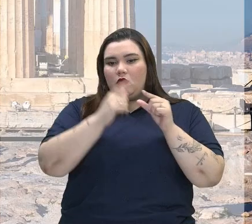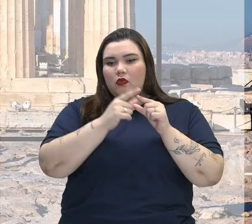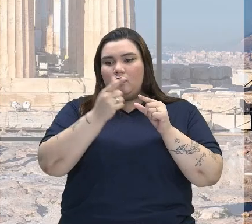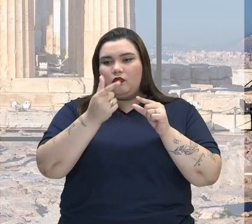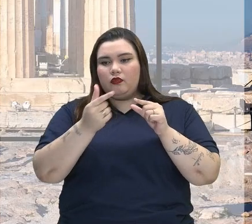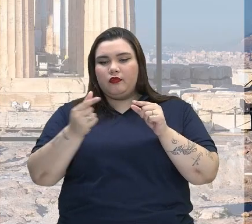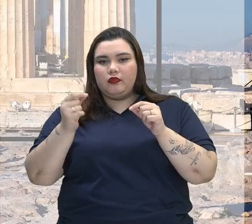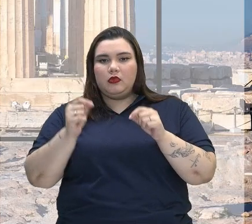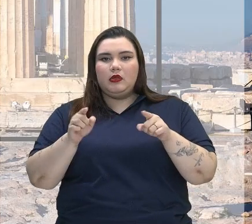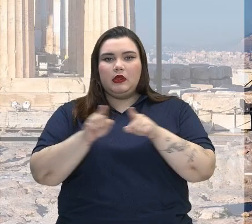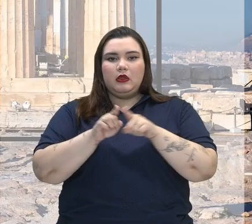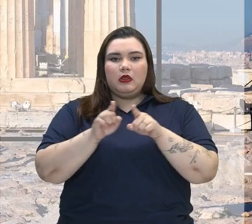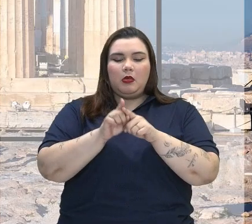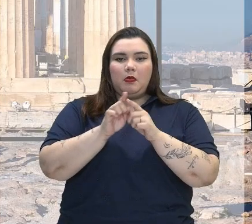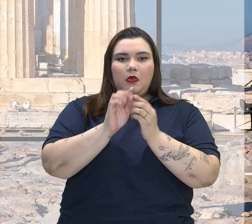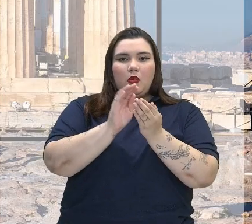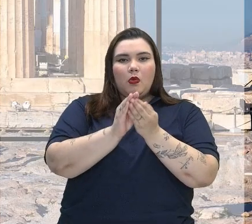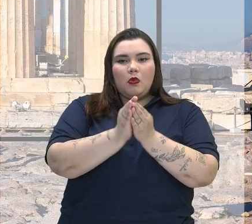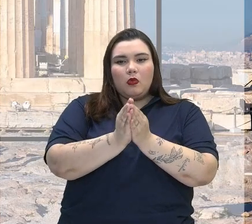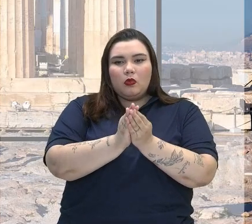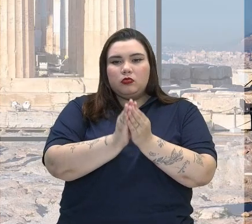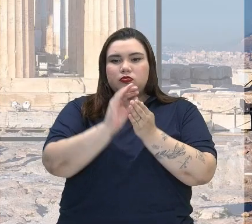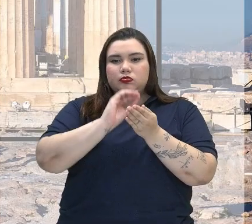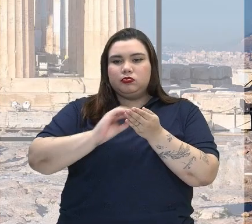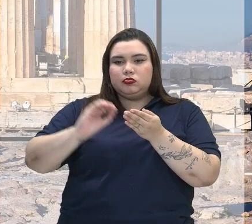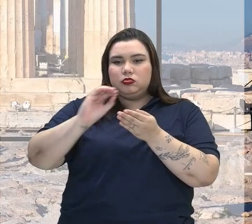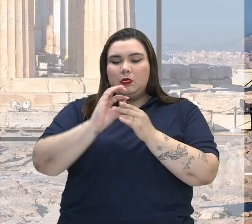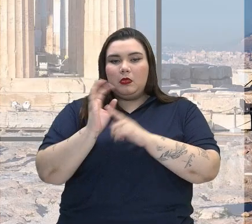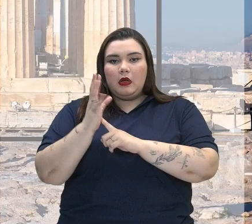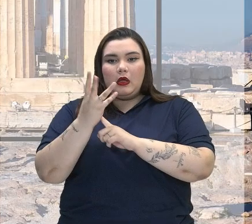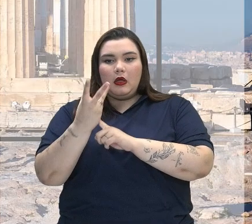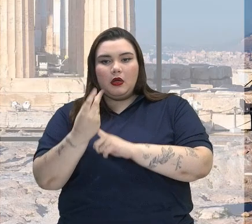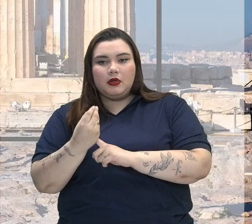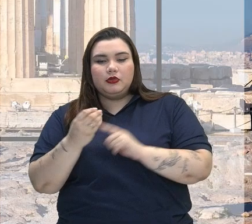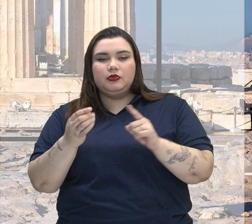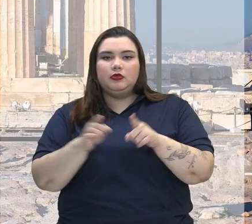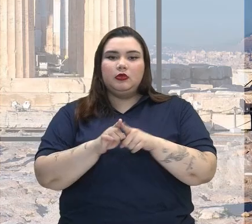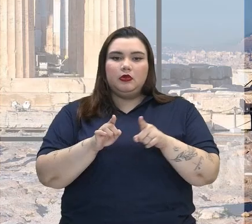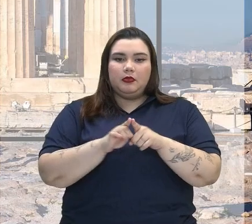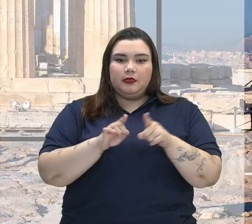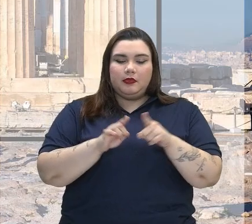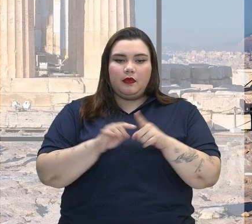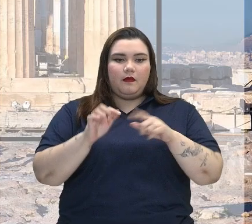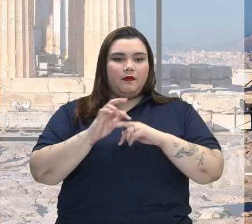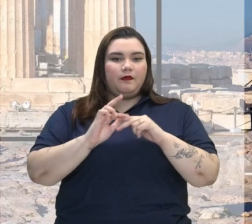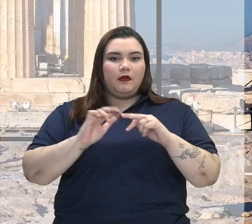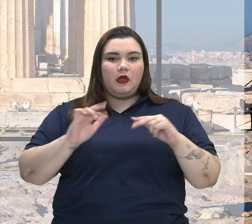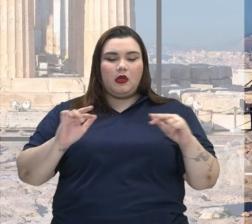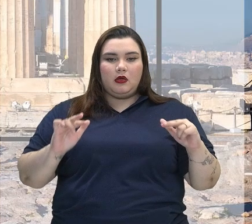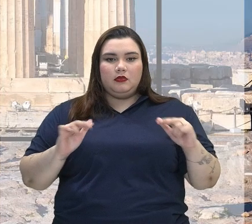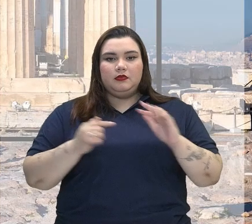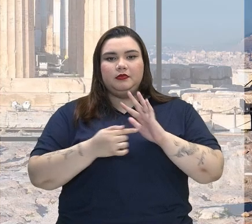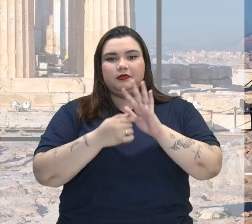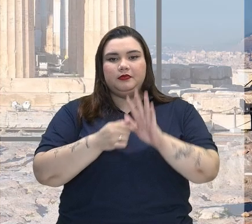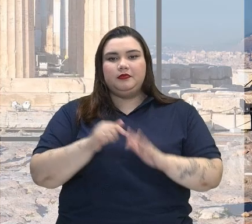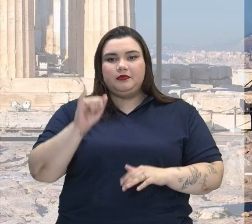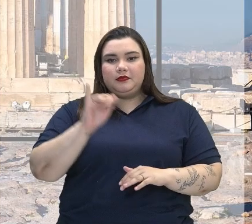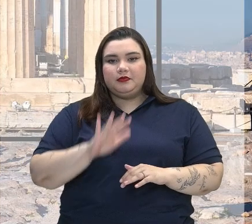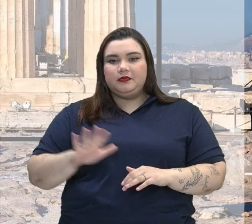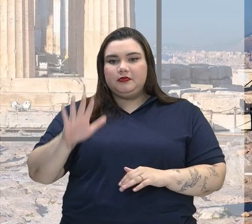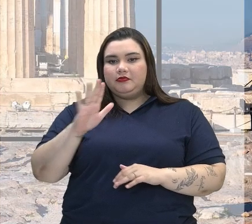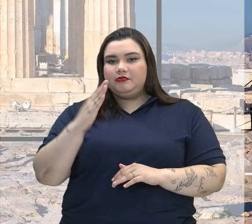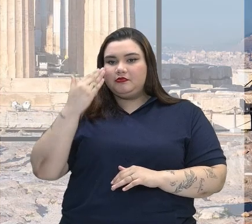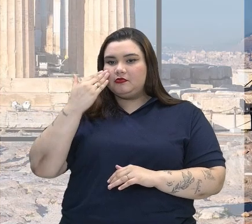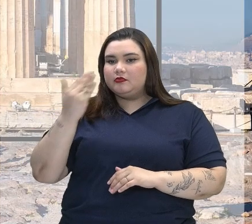concha, também encontrado na arquitetura e na arte, como vocês podem ver aqui na nossa bela imagem, tá certo?